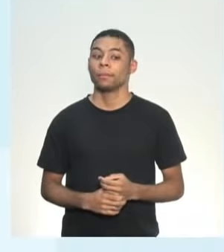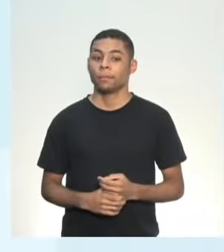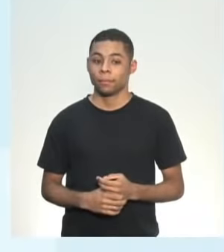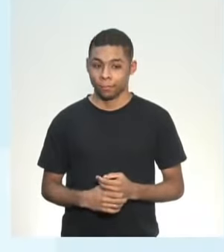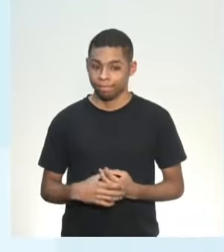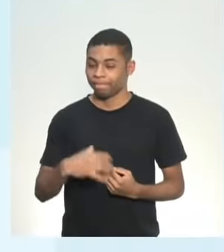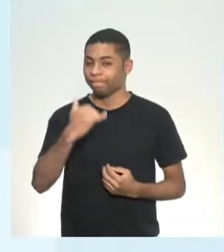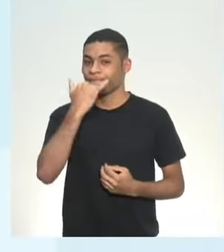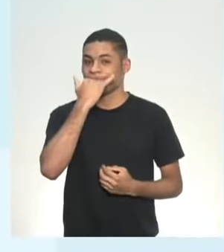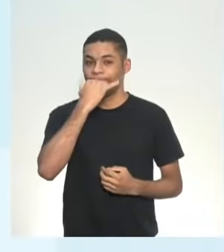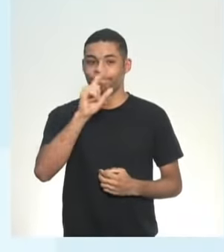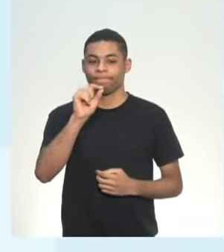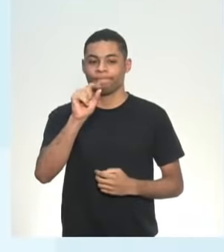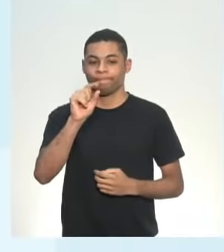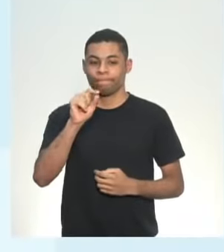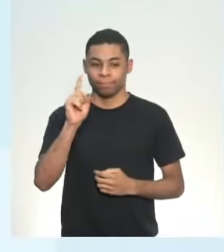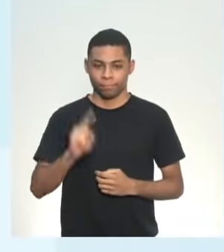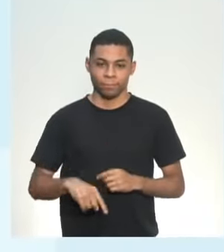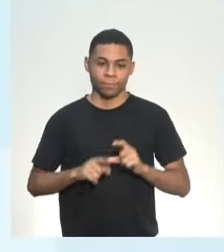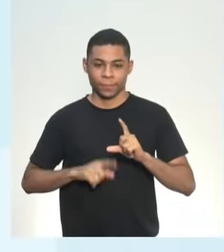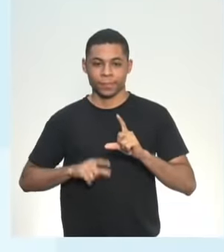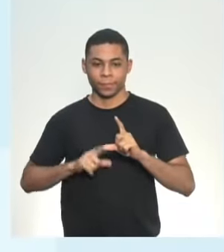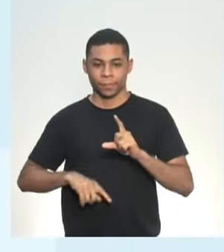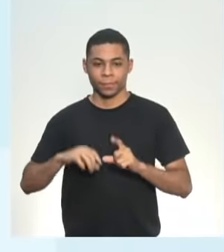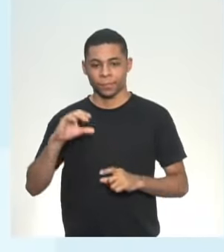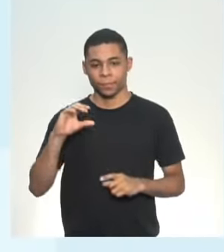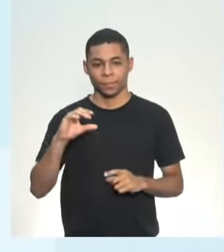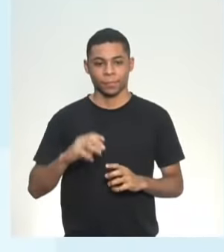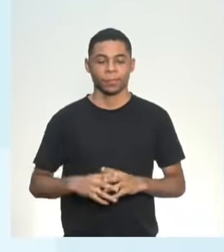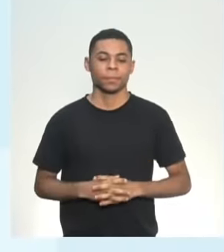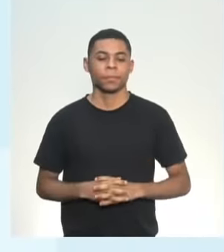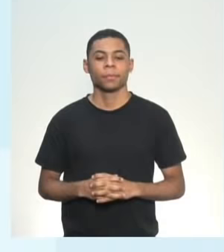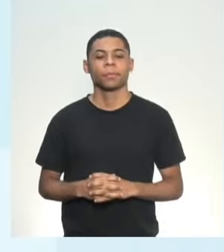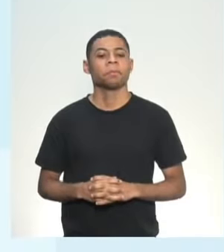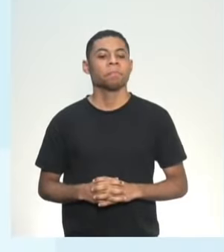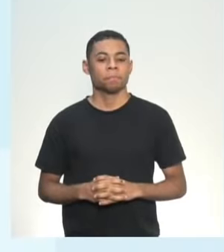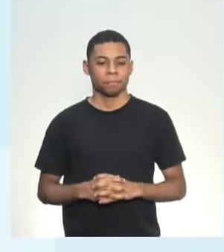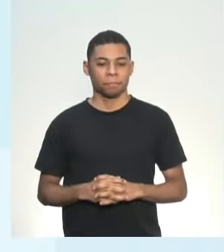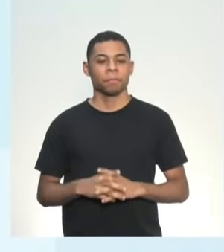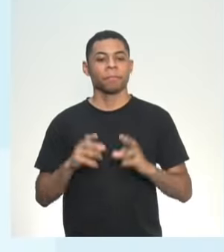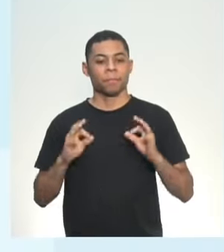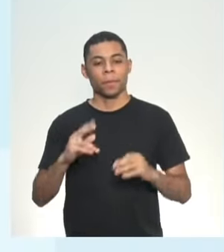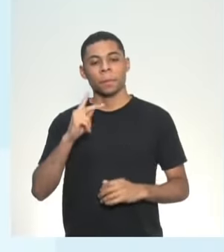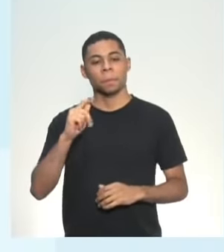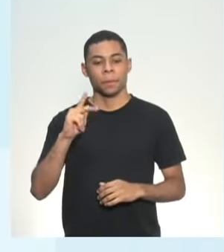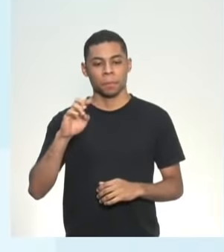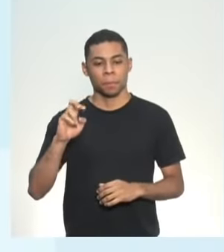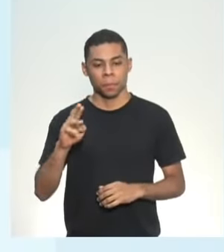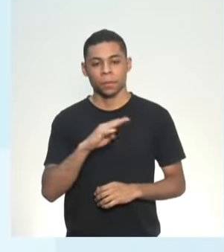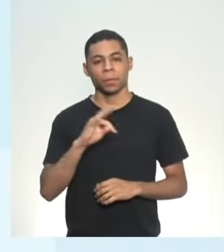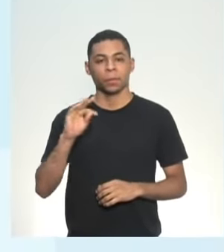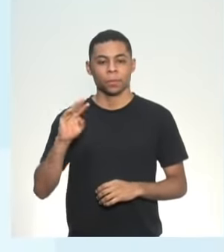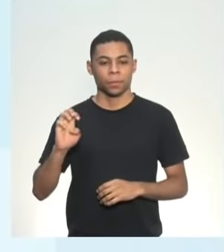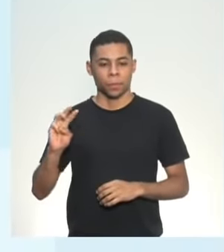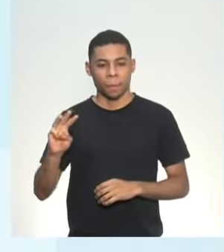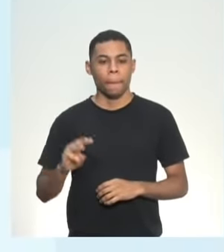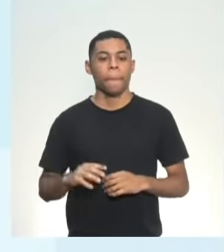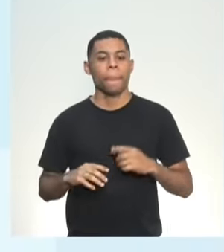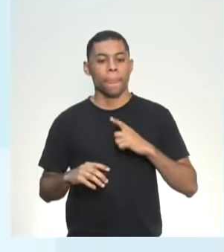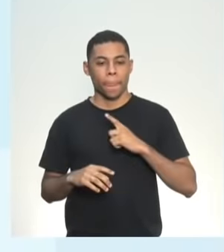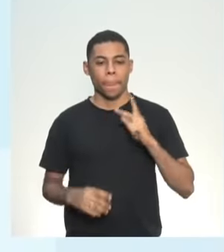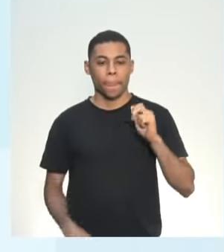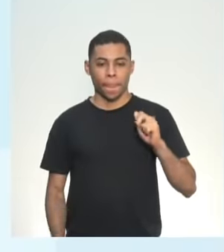sorry ler se lembra na plaquinha tava lá para ir para aula na plaquinha tinha o Hand